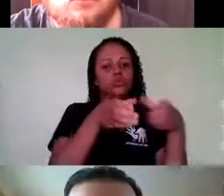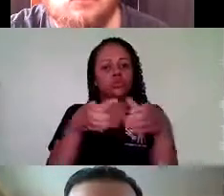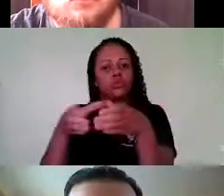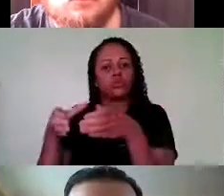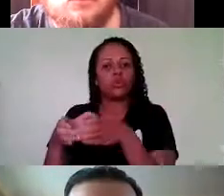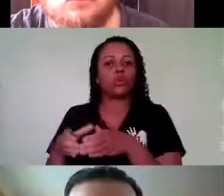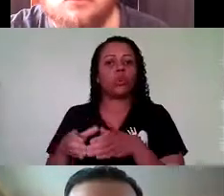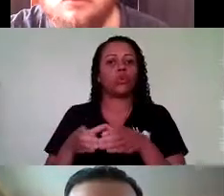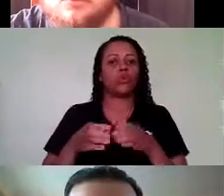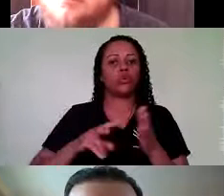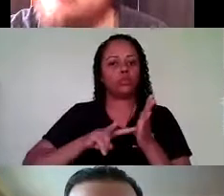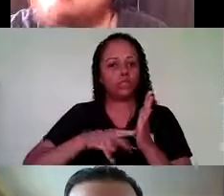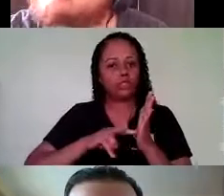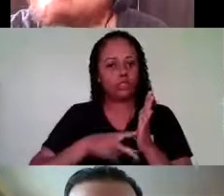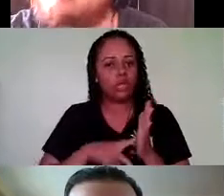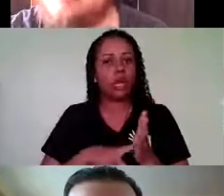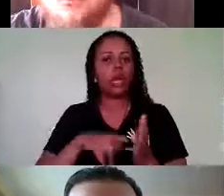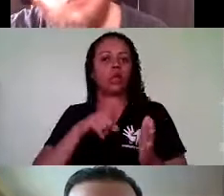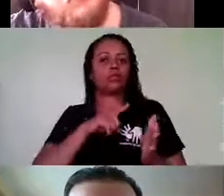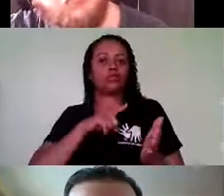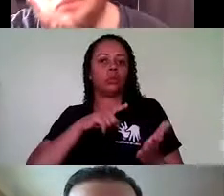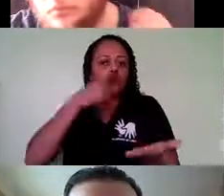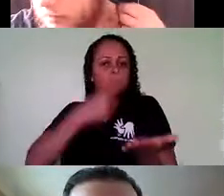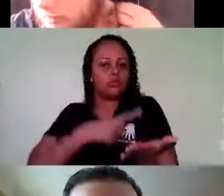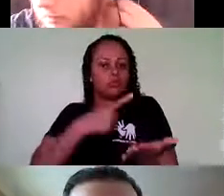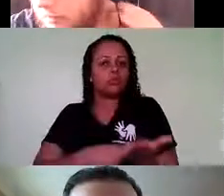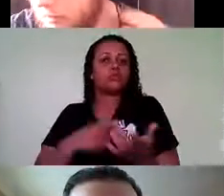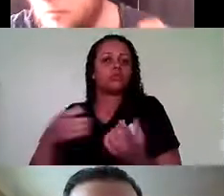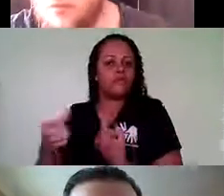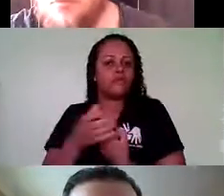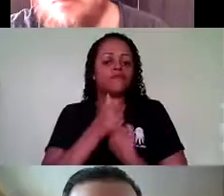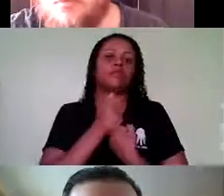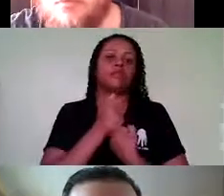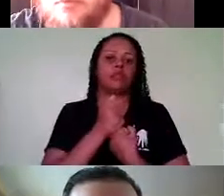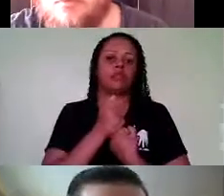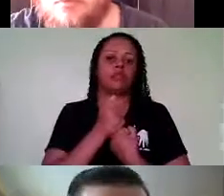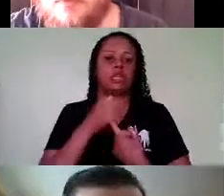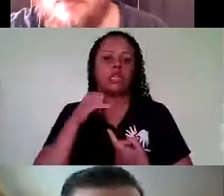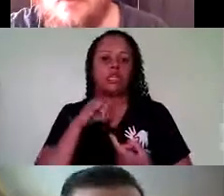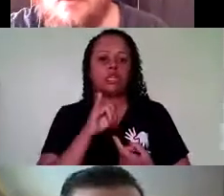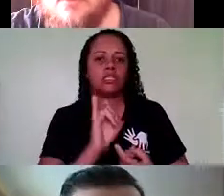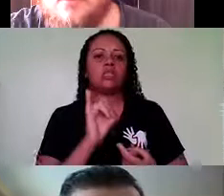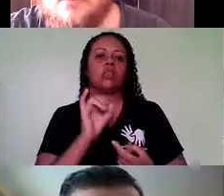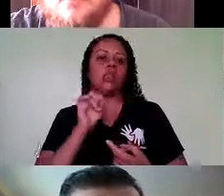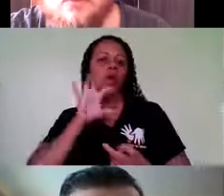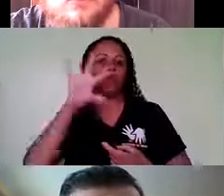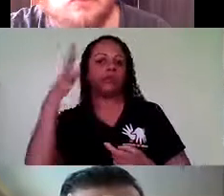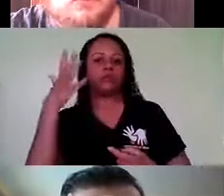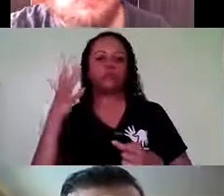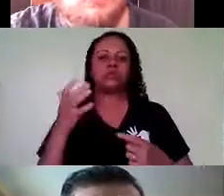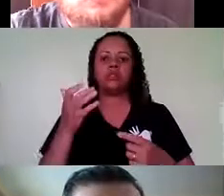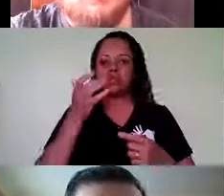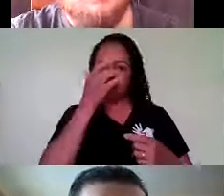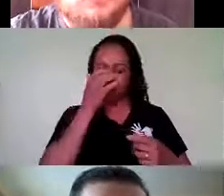comprometimento com a defesa, né, e repudiar todo tipo de prática que possa significar violação a